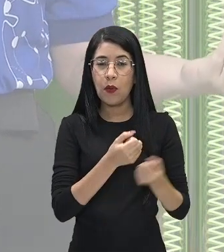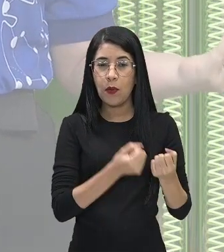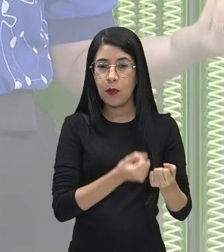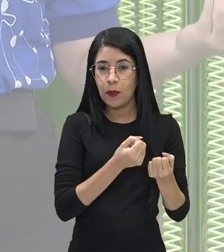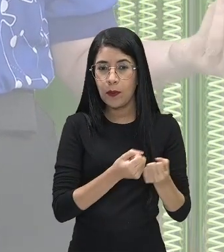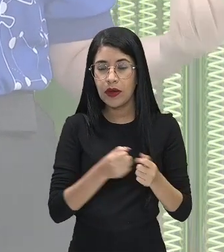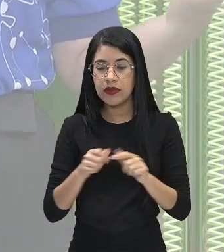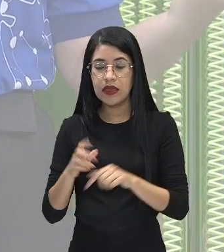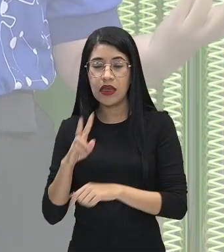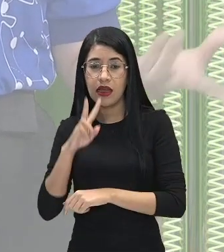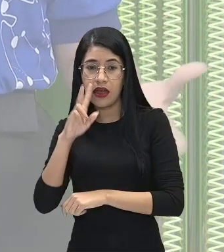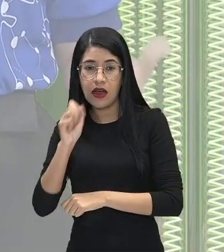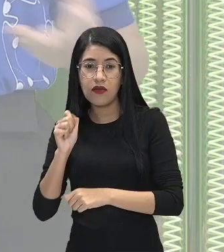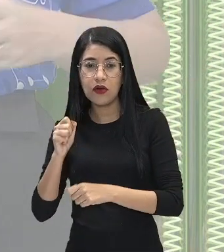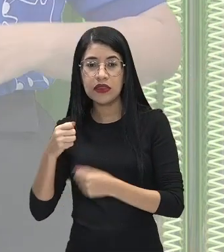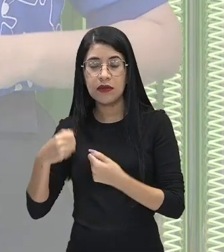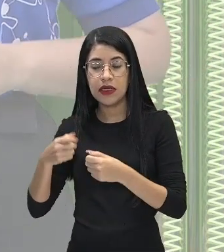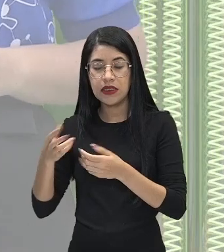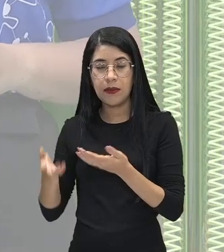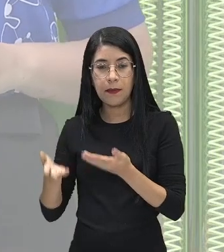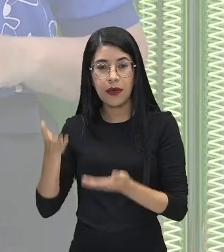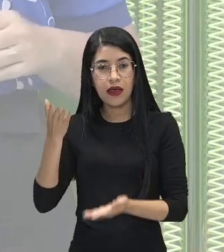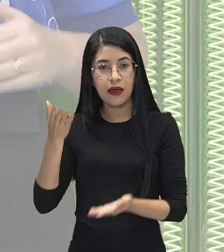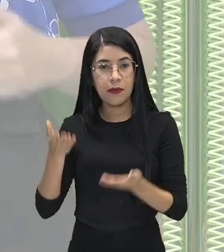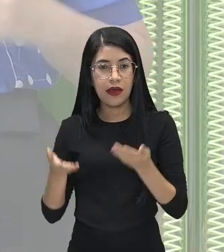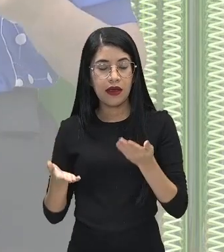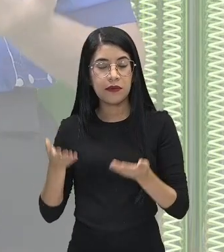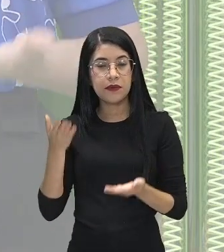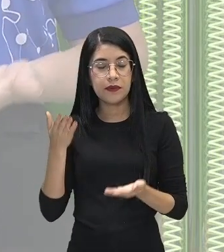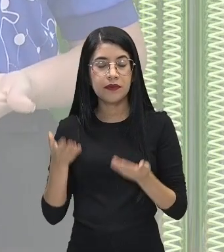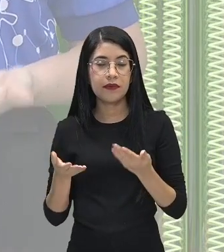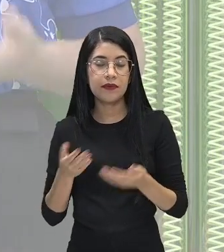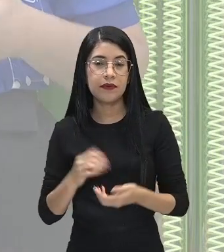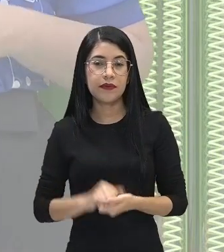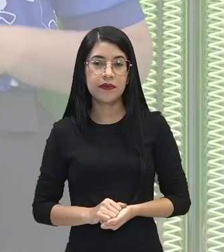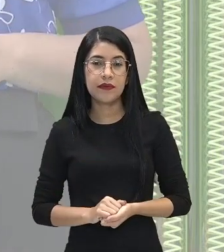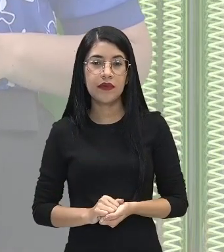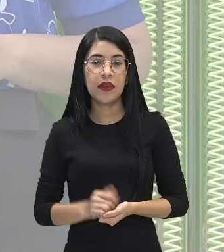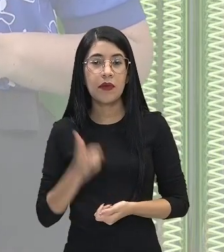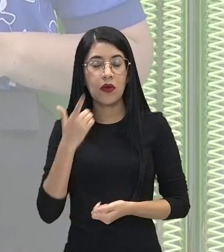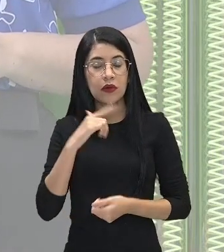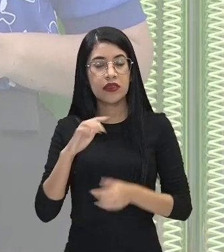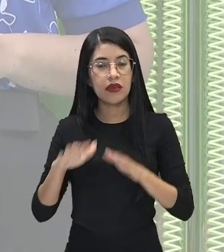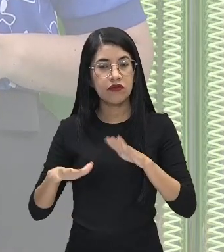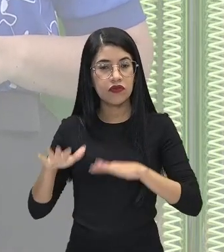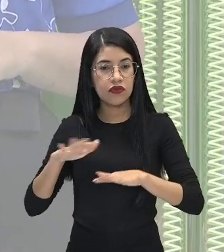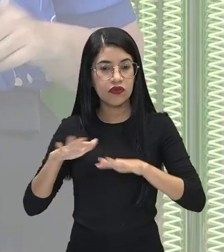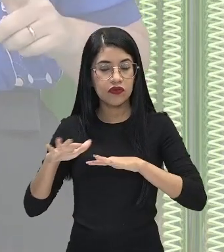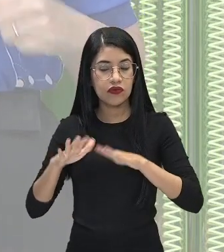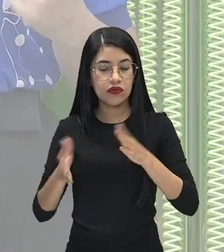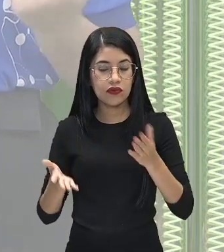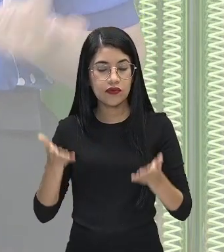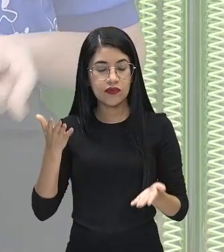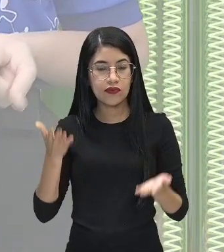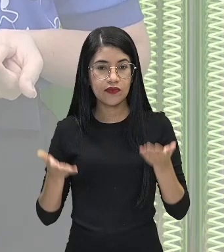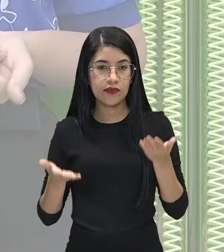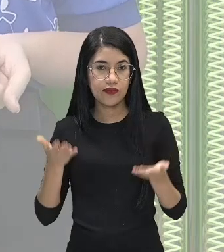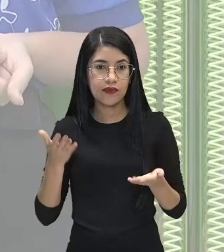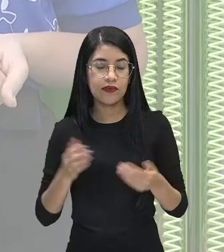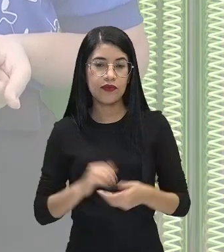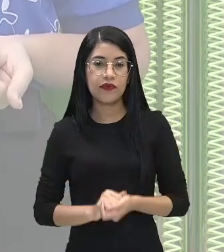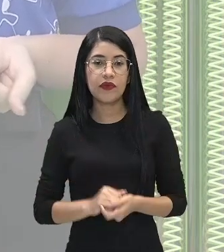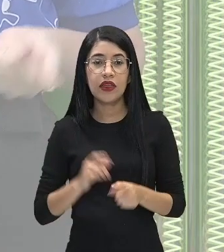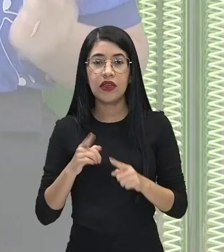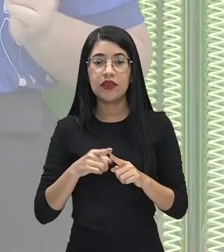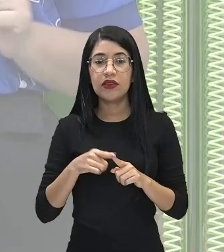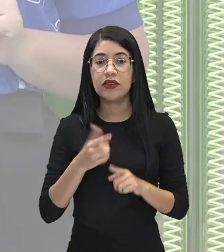força potente, da onde vai ser exercida a força para movimentar esse objeto, certo? A gente tem outro tipo